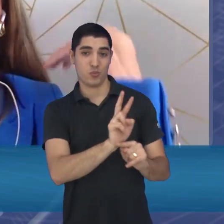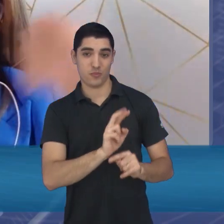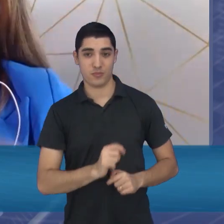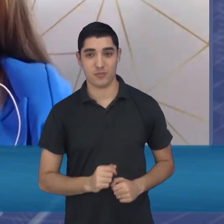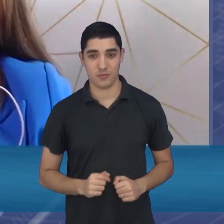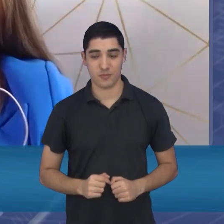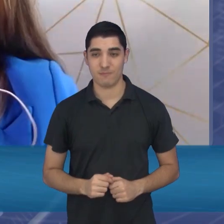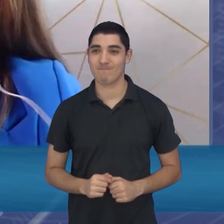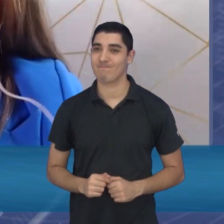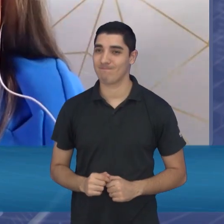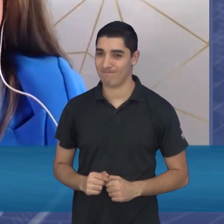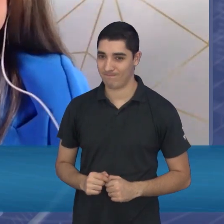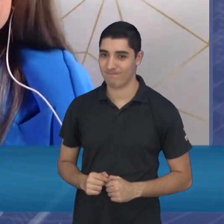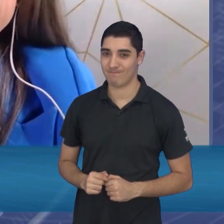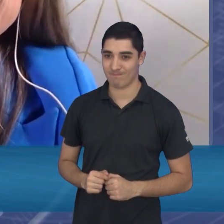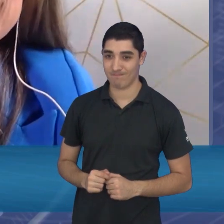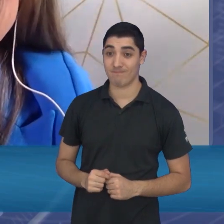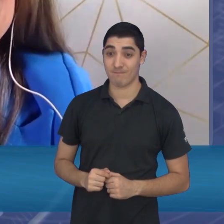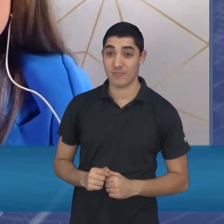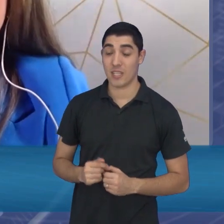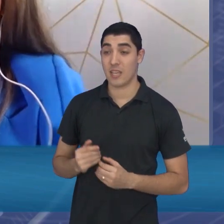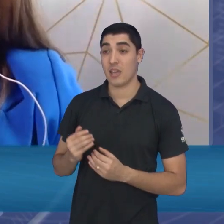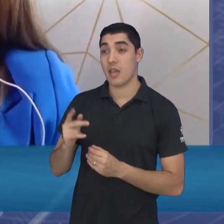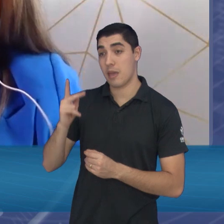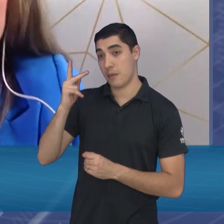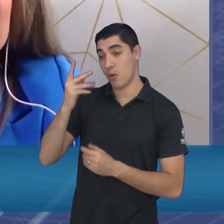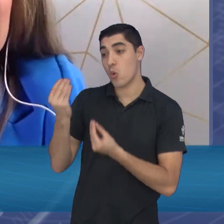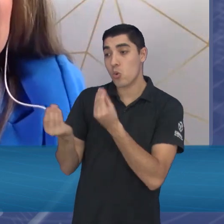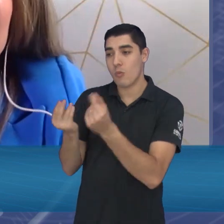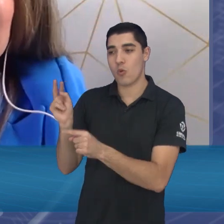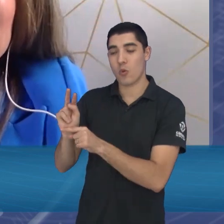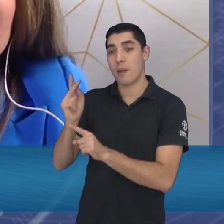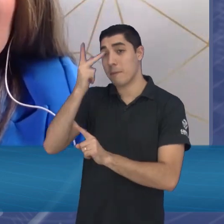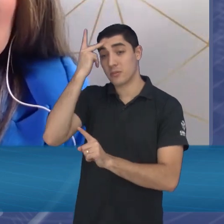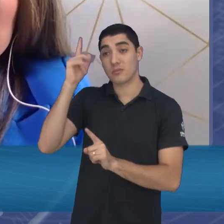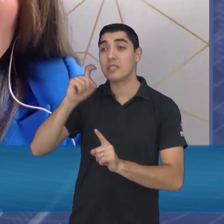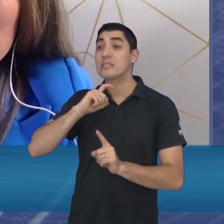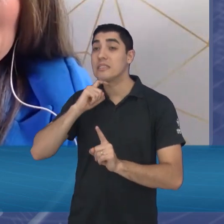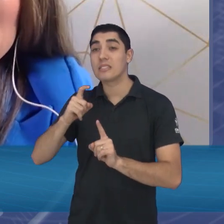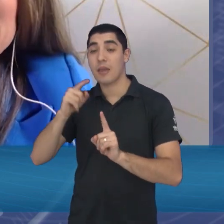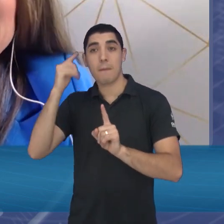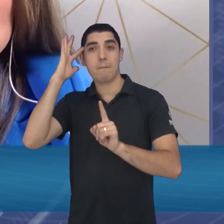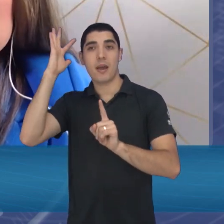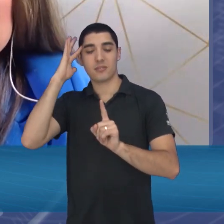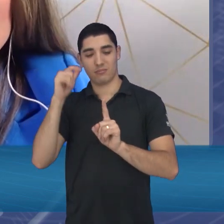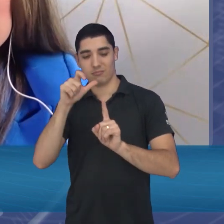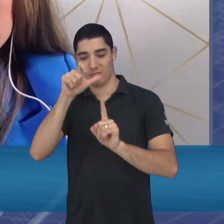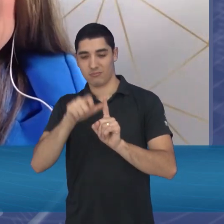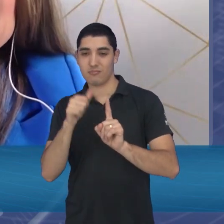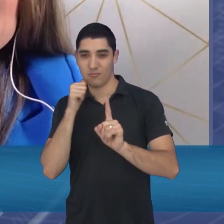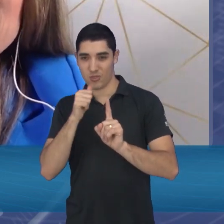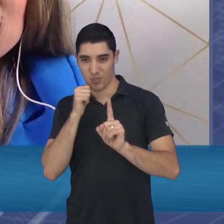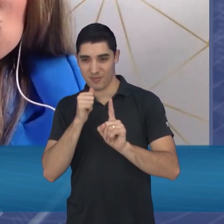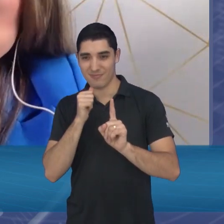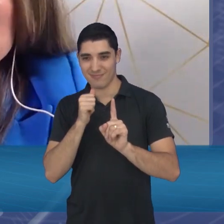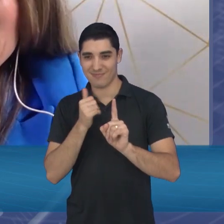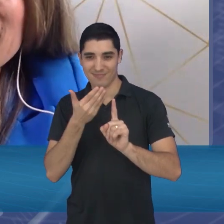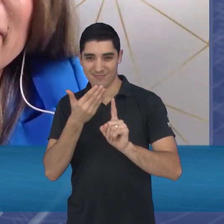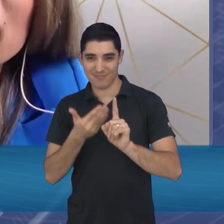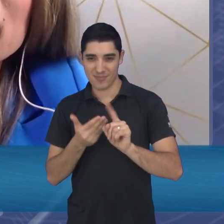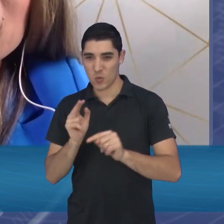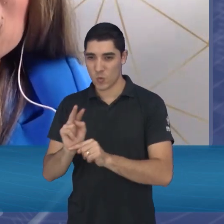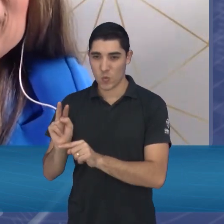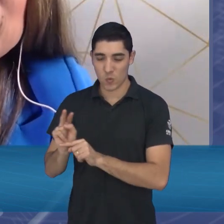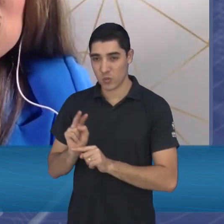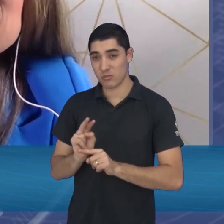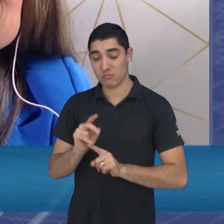Como cuidar? Ninguém pensa no cuidador, né? Primeiramente, é o próprio cuidador, no nosso caso aqui falando de mulher,